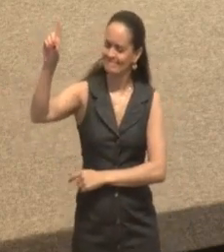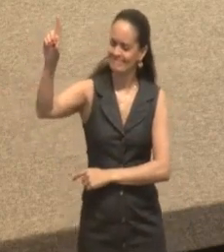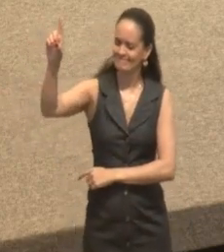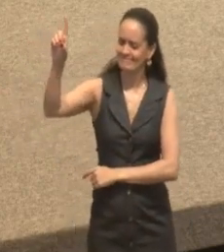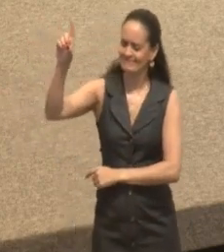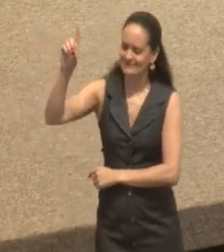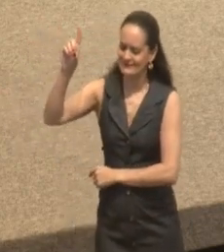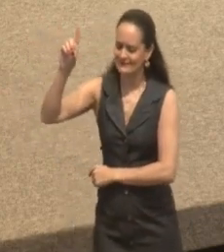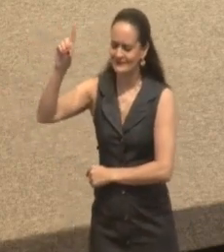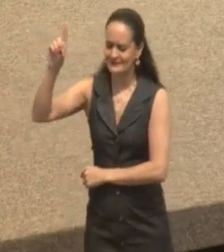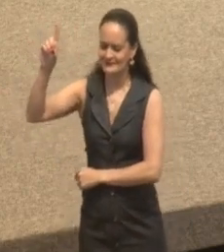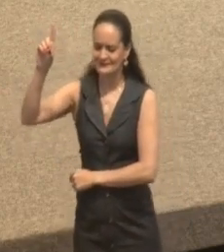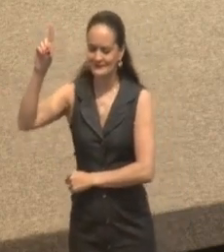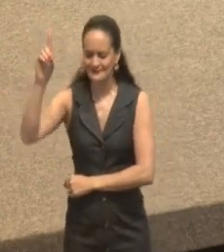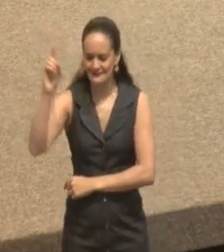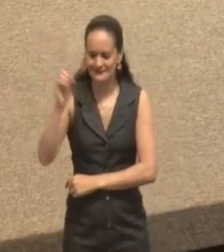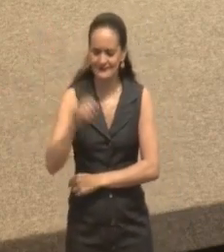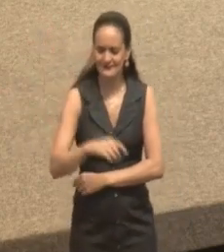me